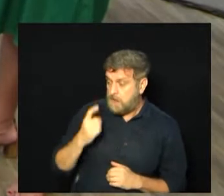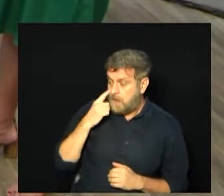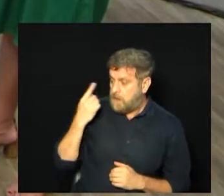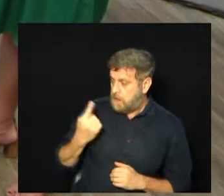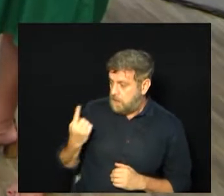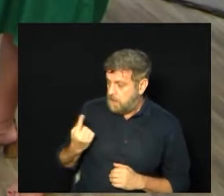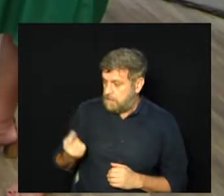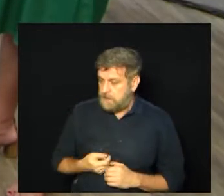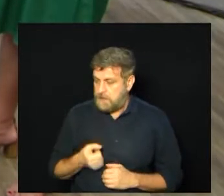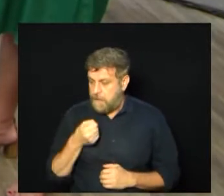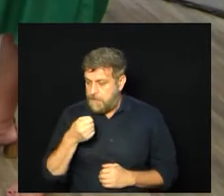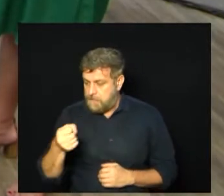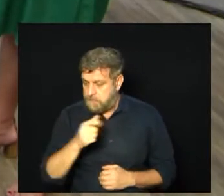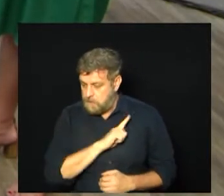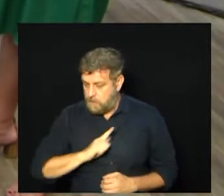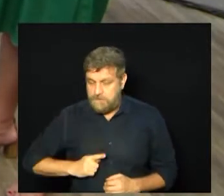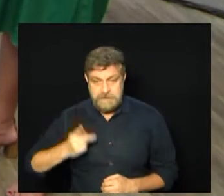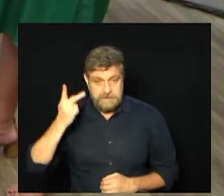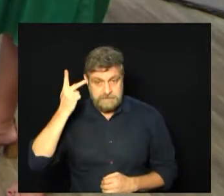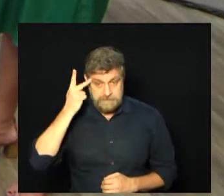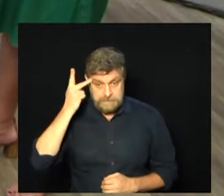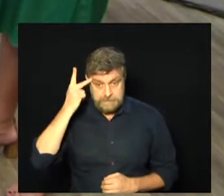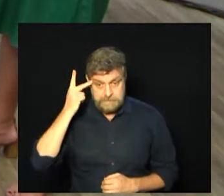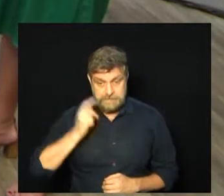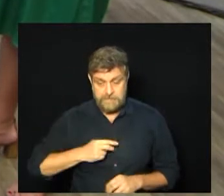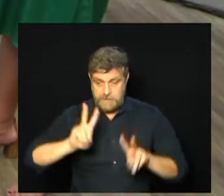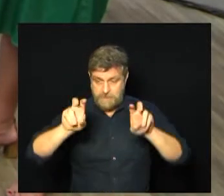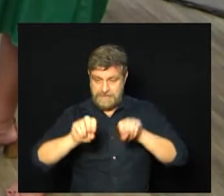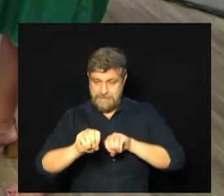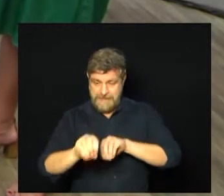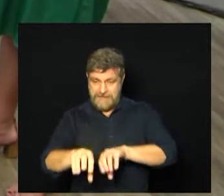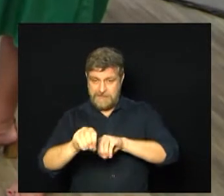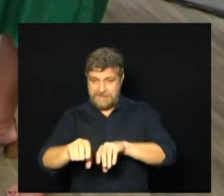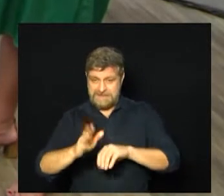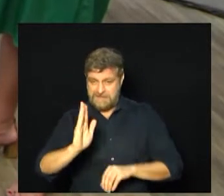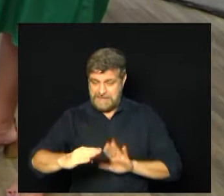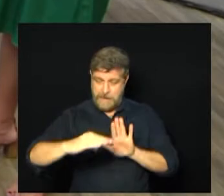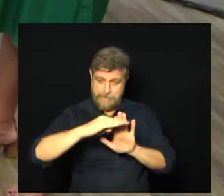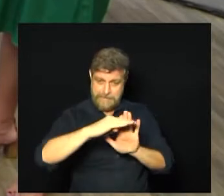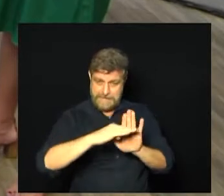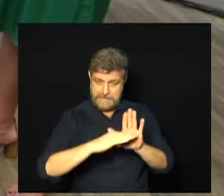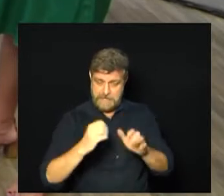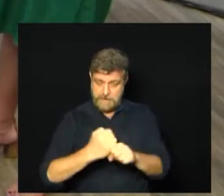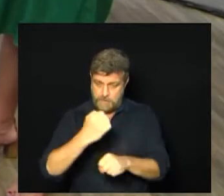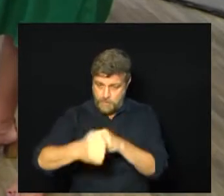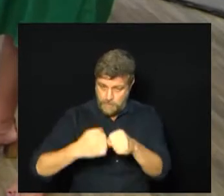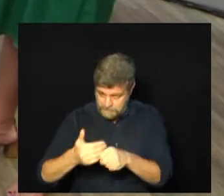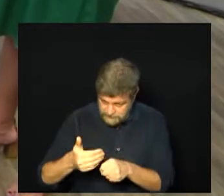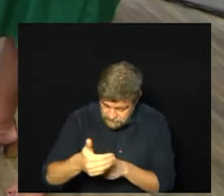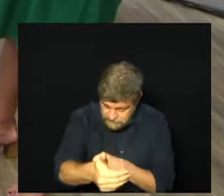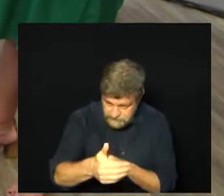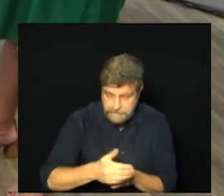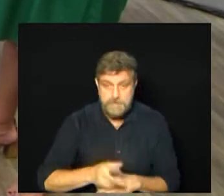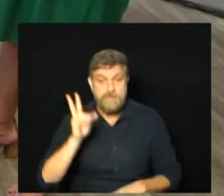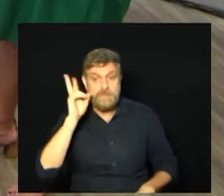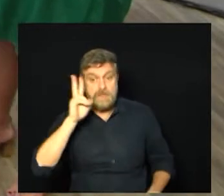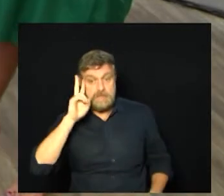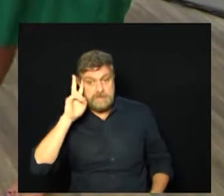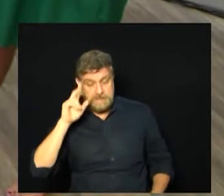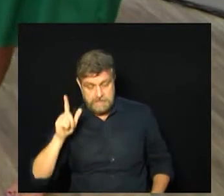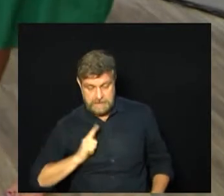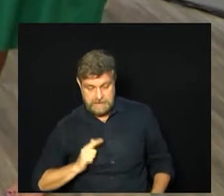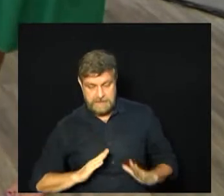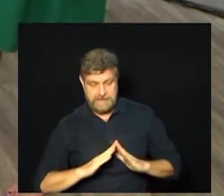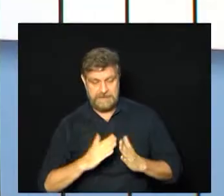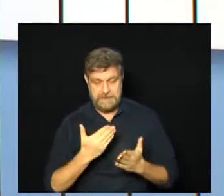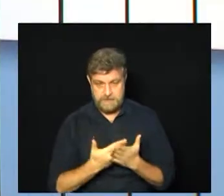do estado, o assunto educação foi tema, já com um planejamento para o ano que vem. A gente lembra que as aulas na rede